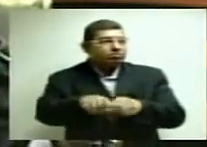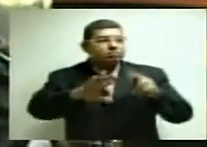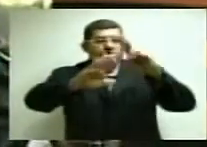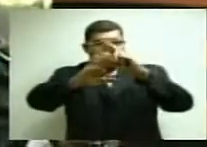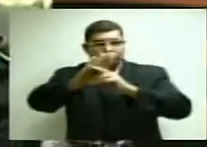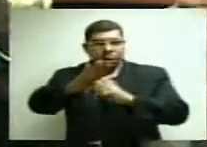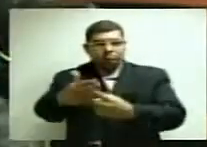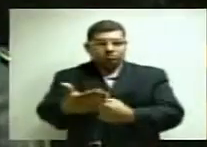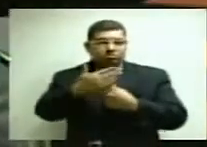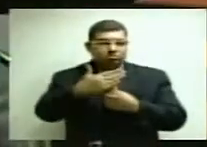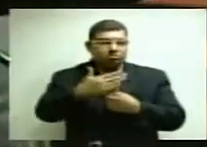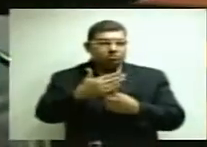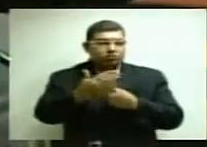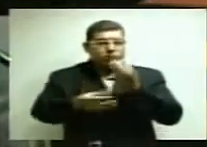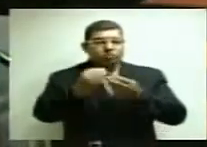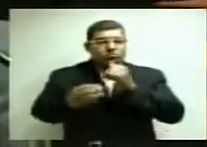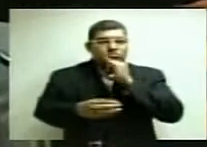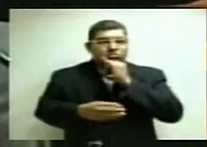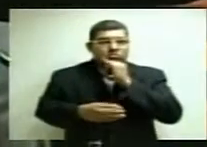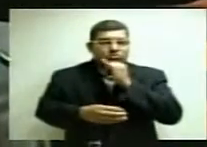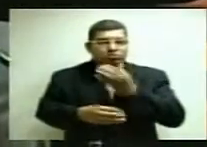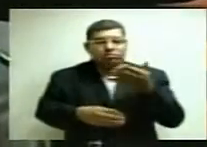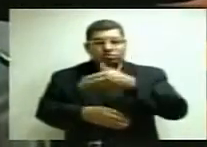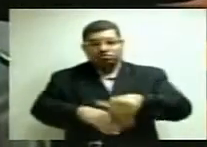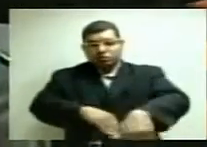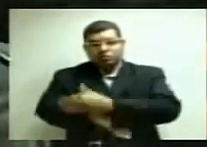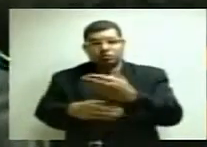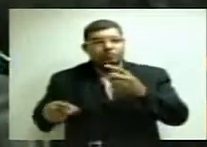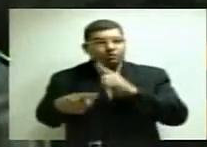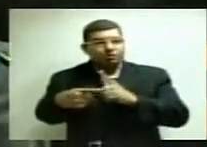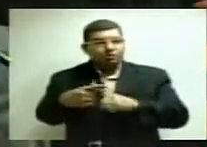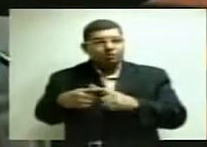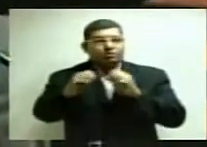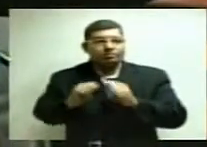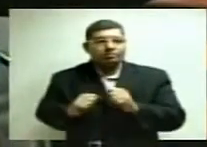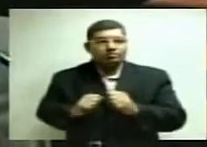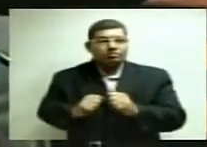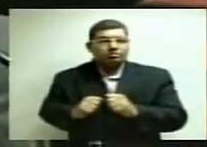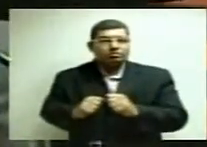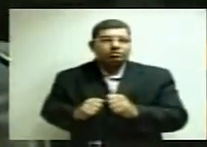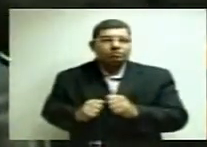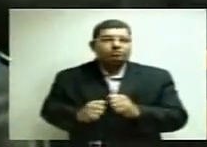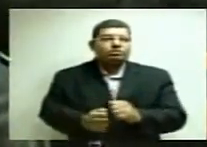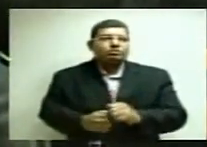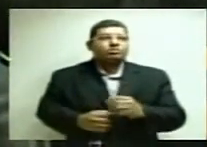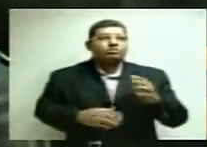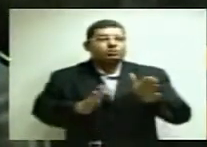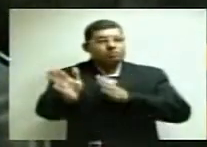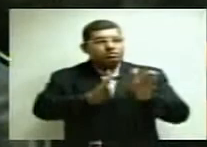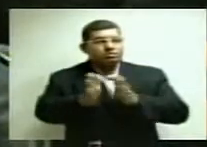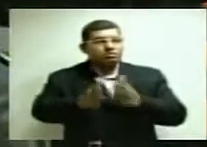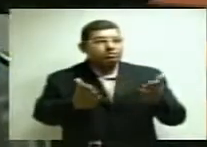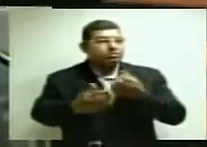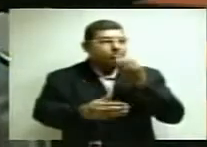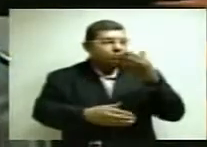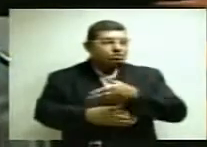pequenas intervenções, como por exemplo, quem sai da Avenida das Torres, quem sai da Bola do Coroado, para ter acesso à Avenida das